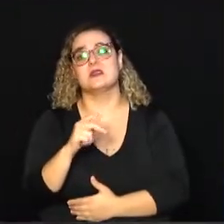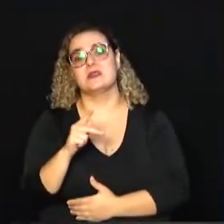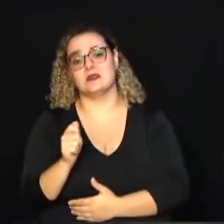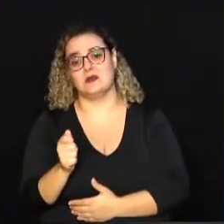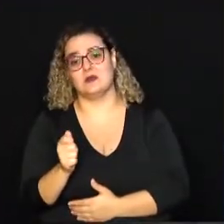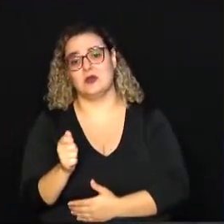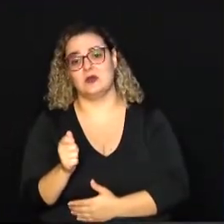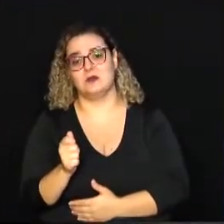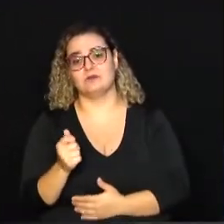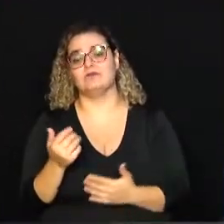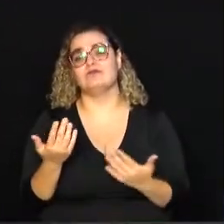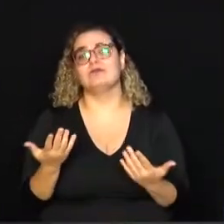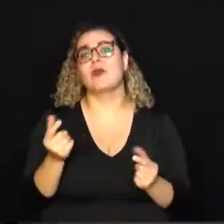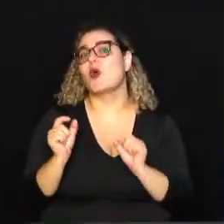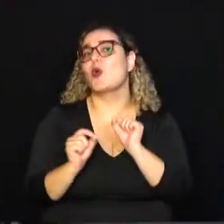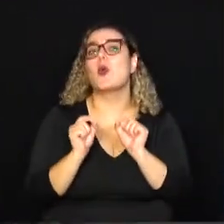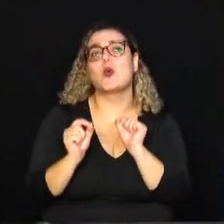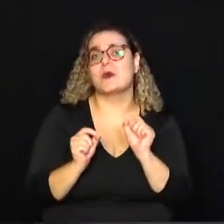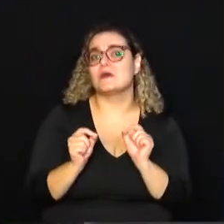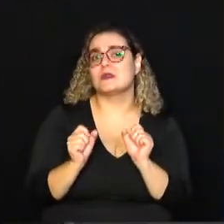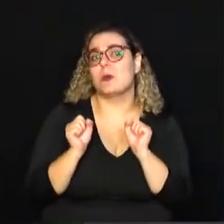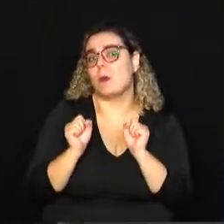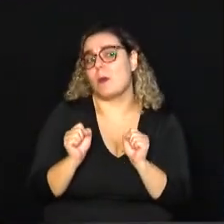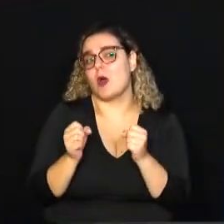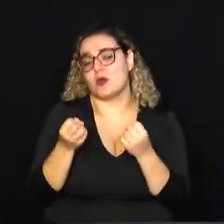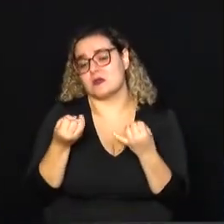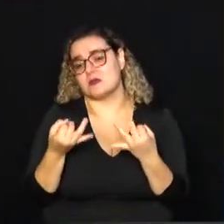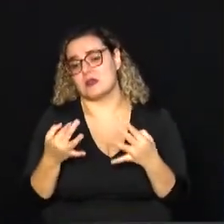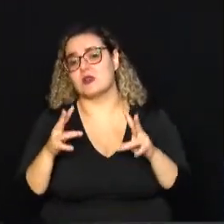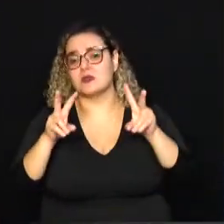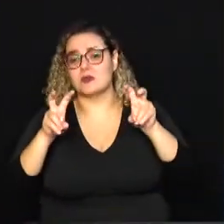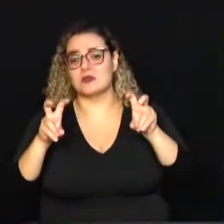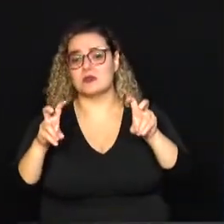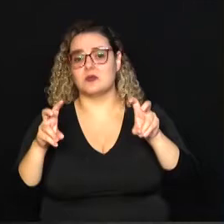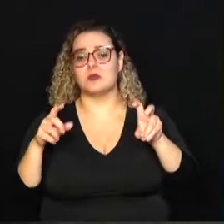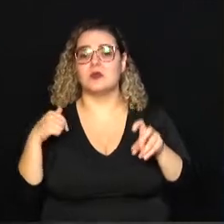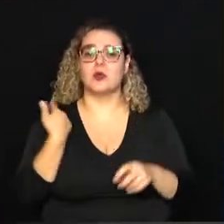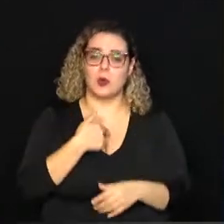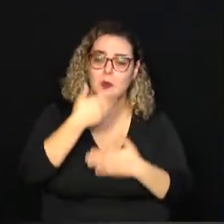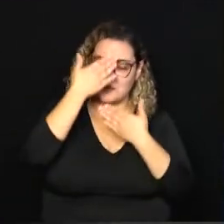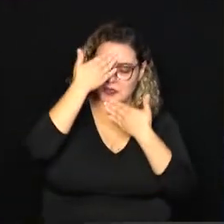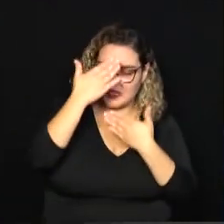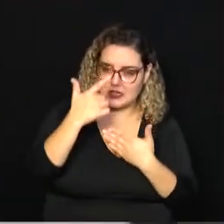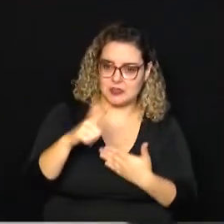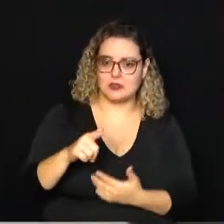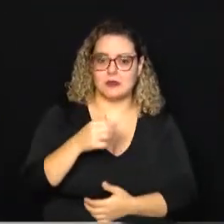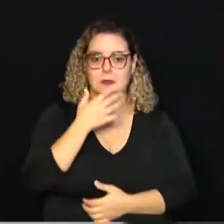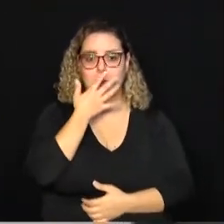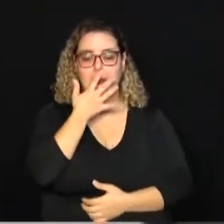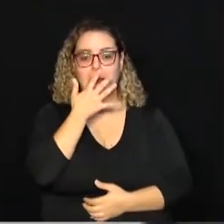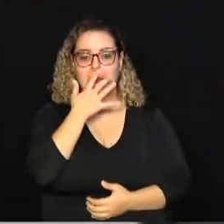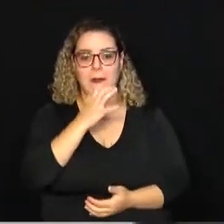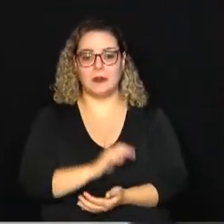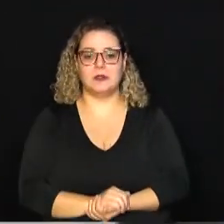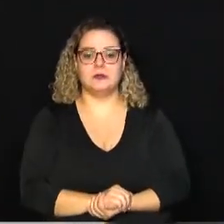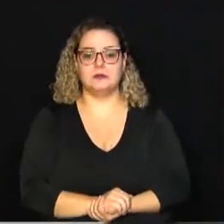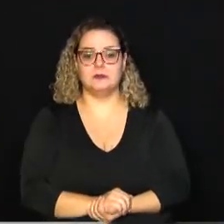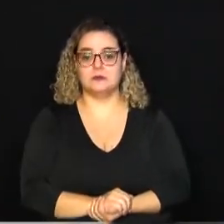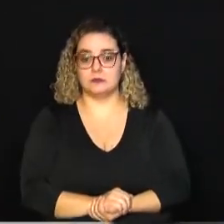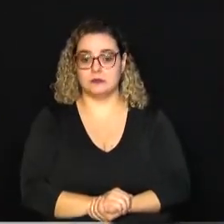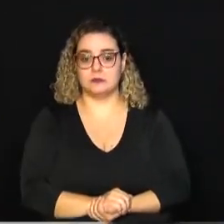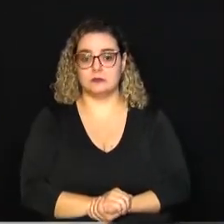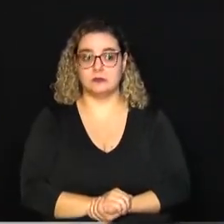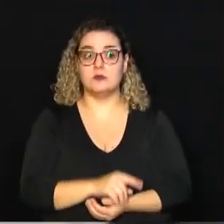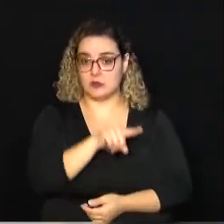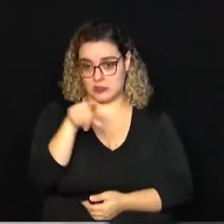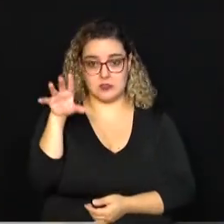pode falar sobre esse tema para nós? Obrigada mais uma vez. Bem, vocês estão me ouvindo